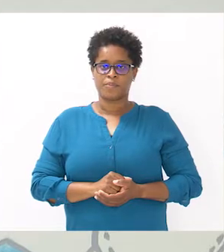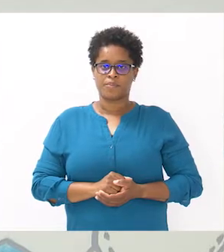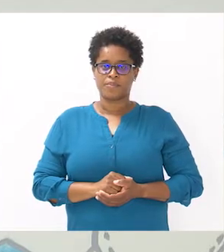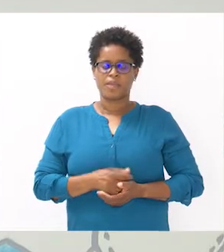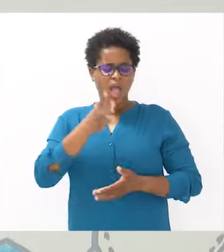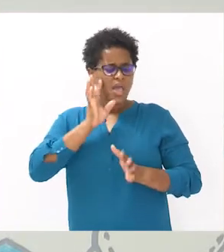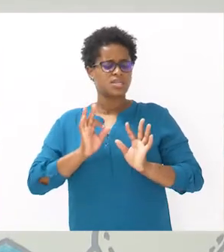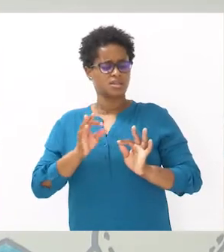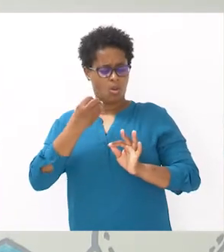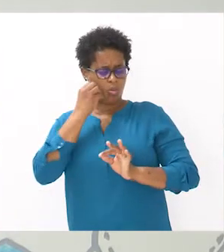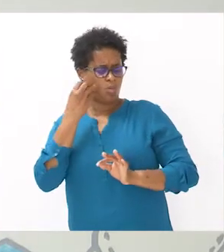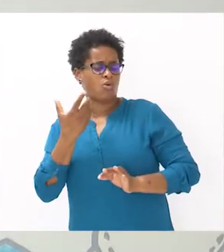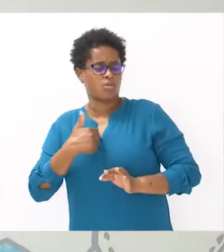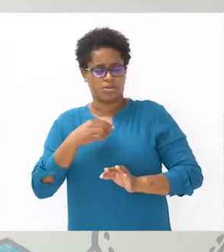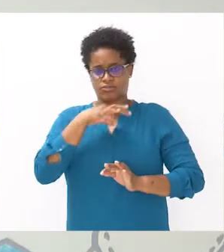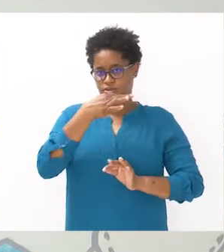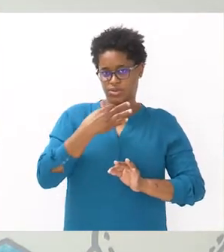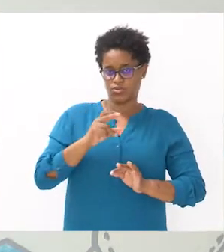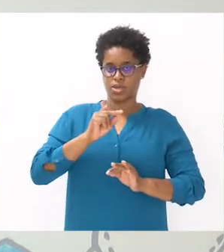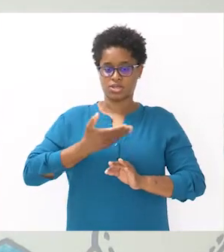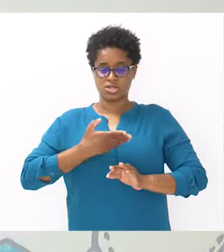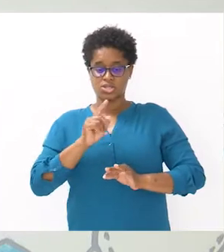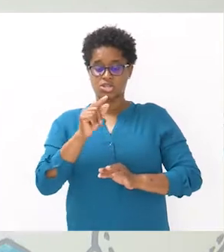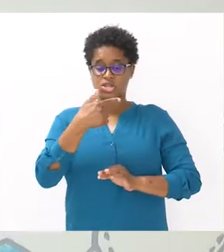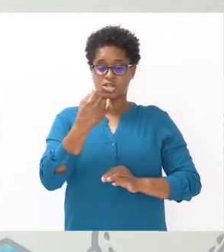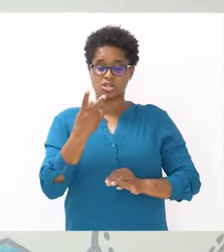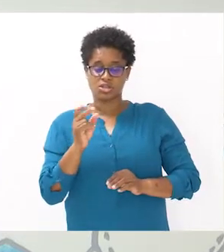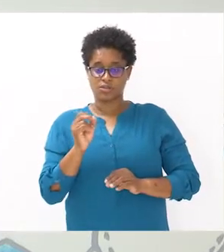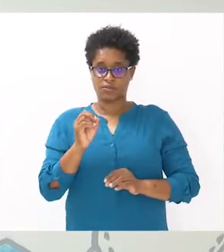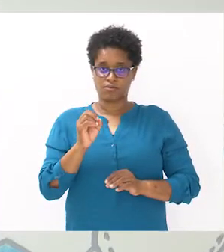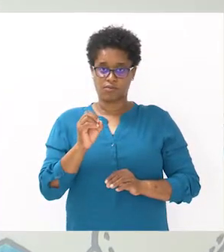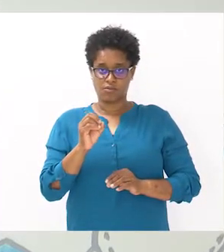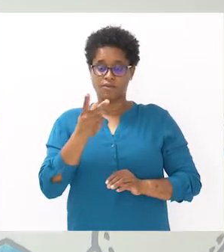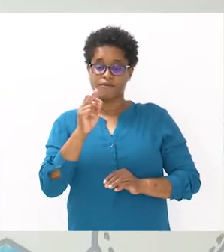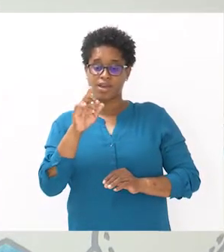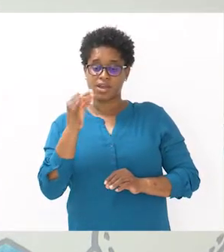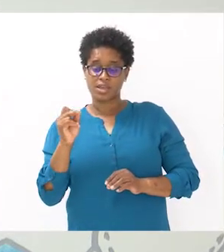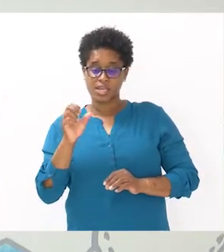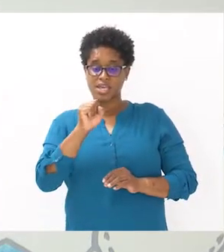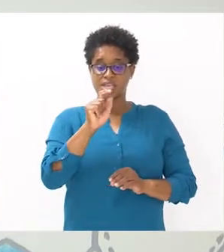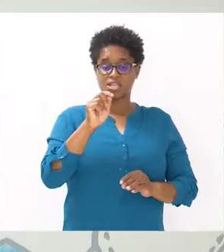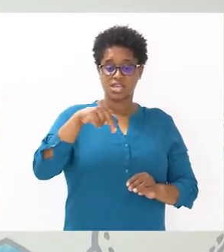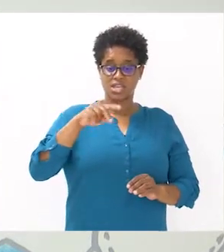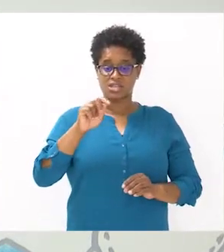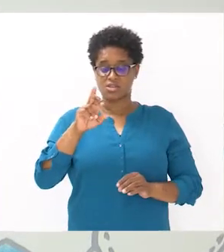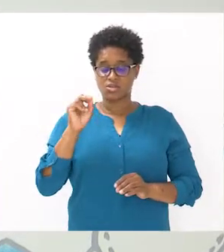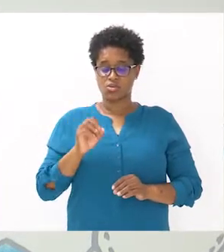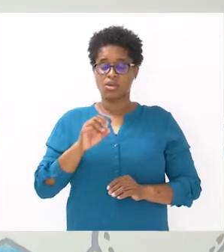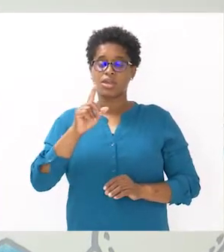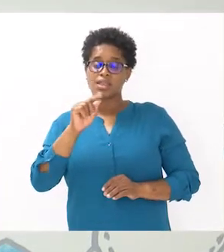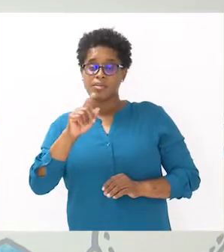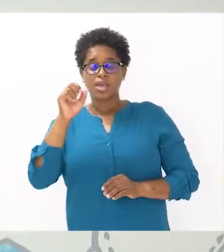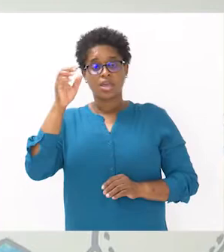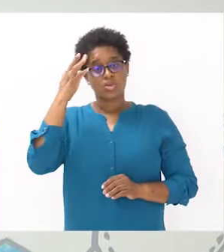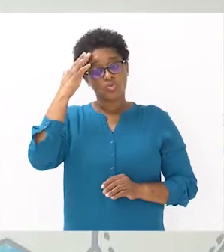Assim como eu disse que o adjetivo varia em gênero e em número,